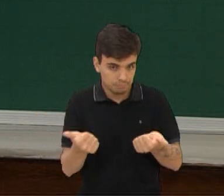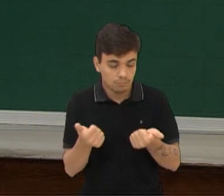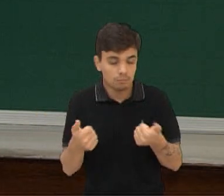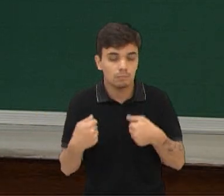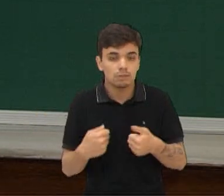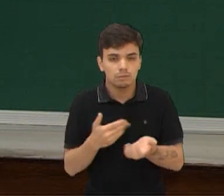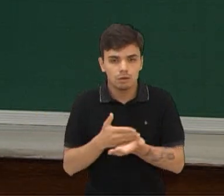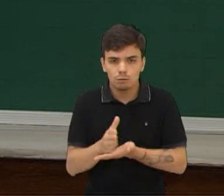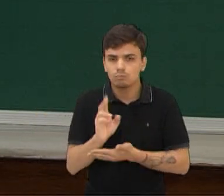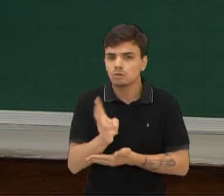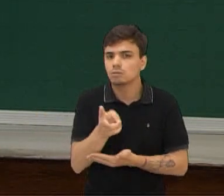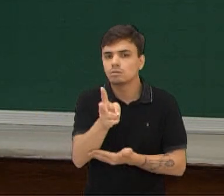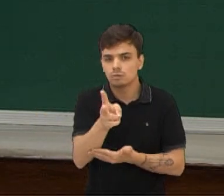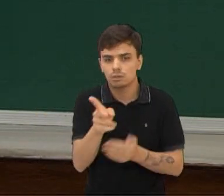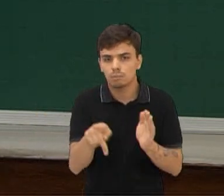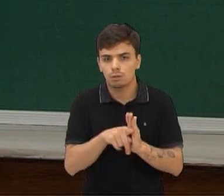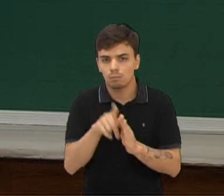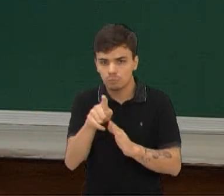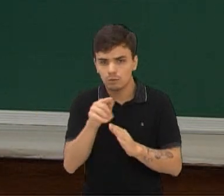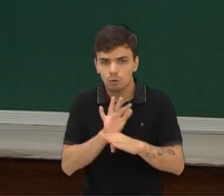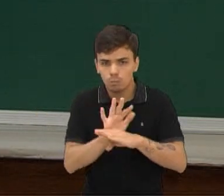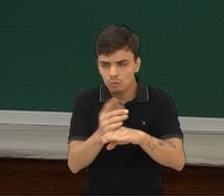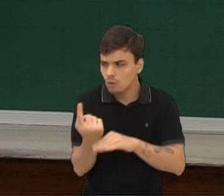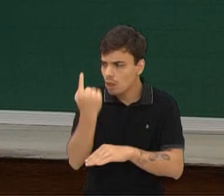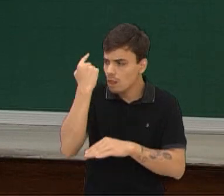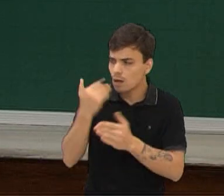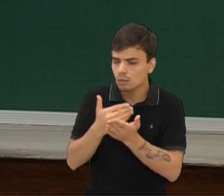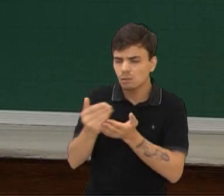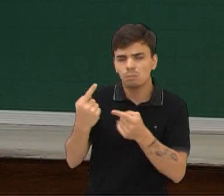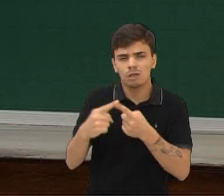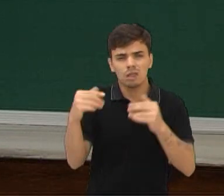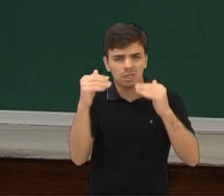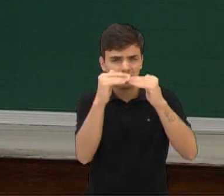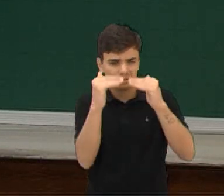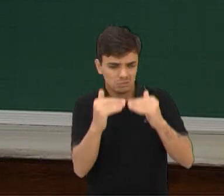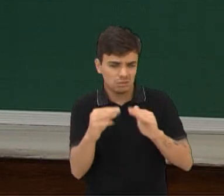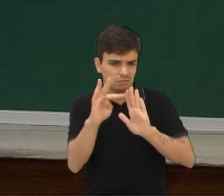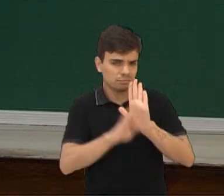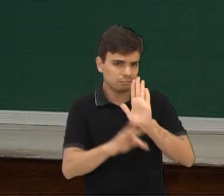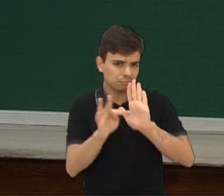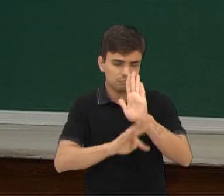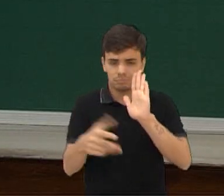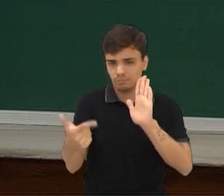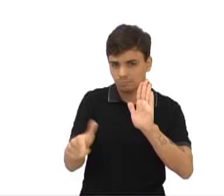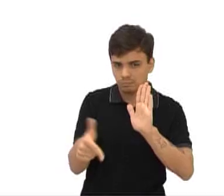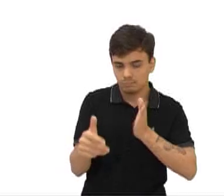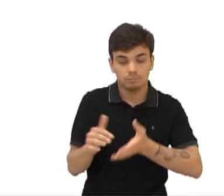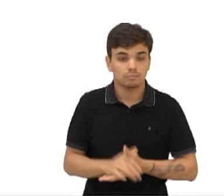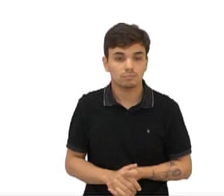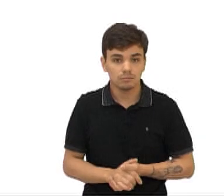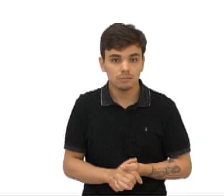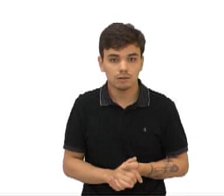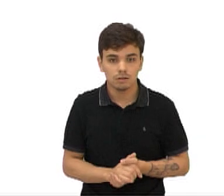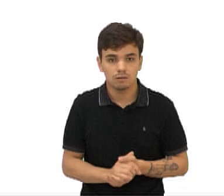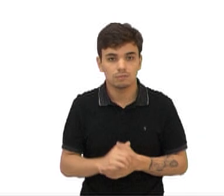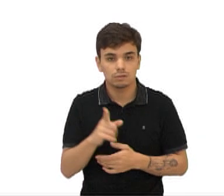que continuar defendendo a mesma coisa que você já falou, senão o teu texto fica incoerente. Você vai formular